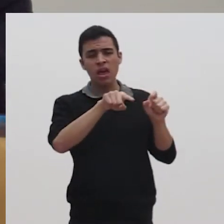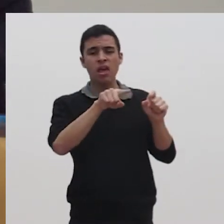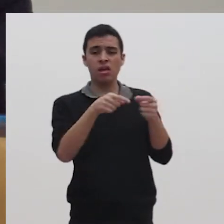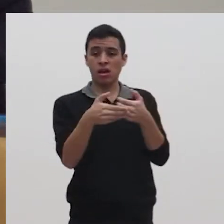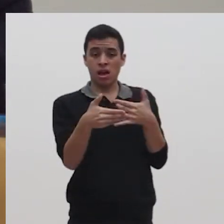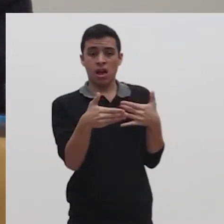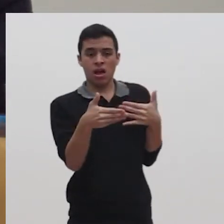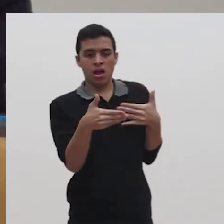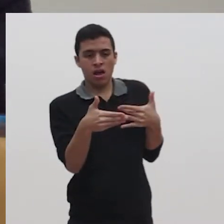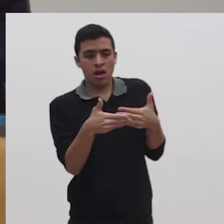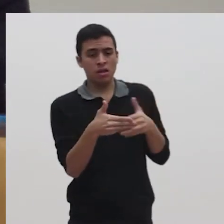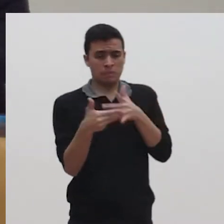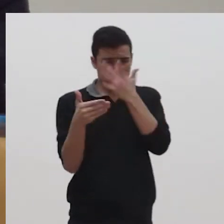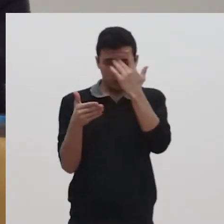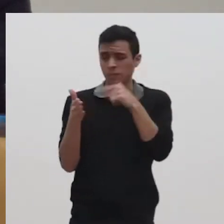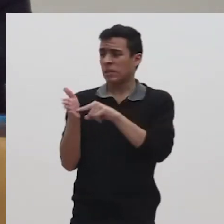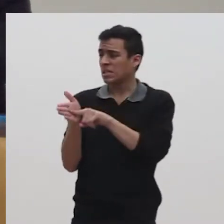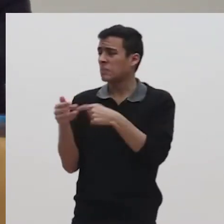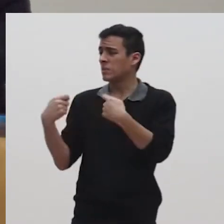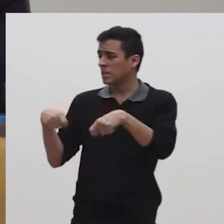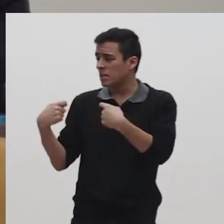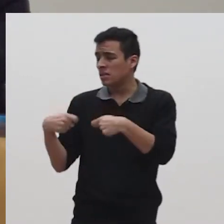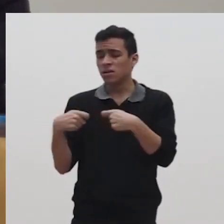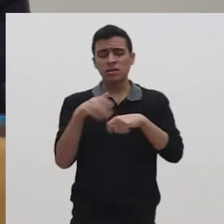antiga dos pesquisadores, isso também